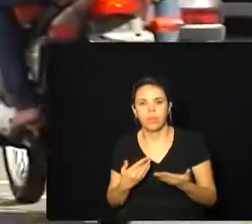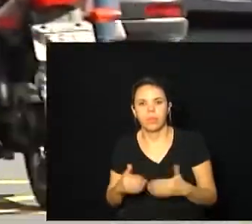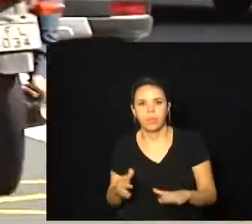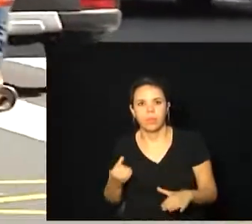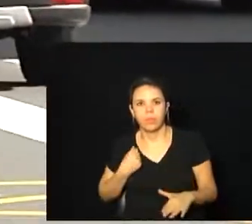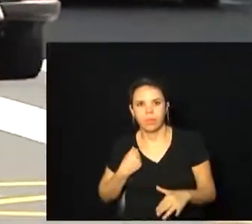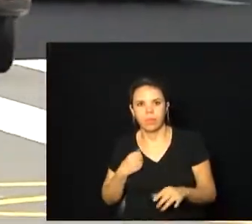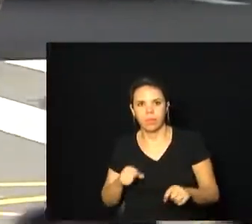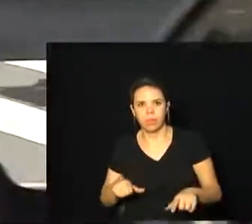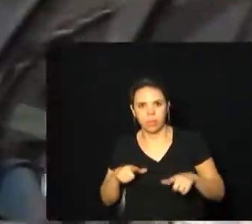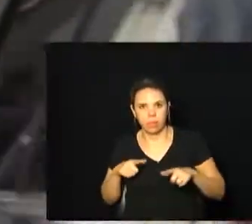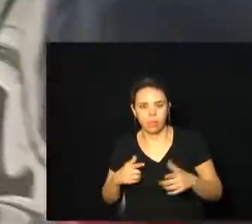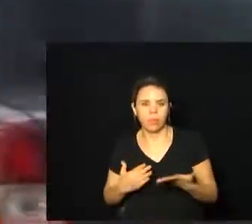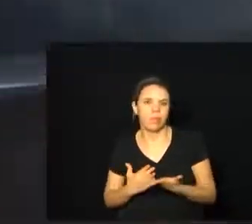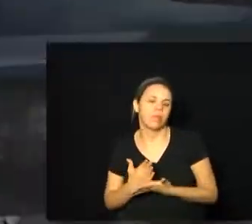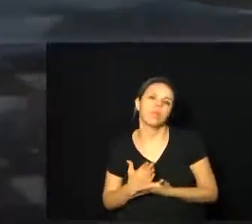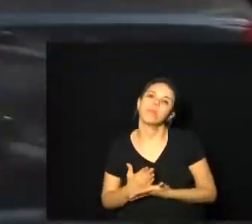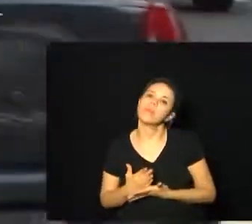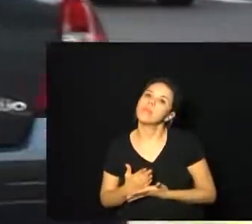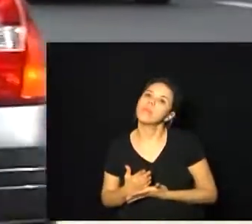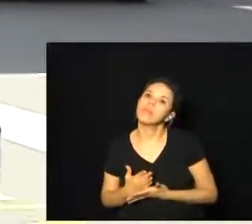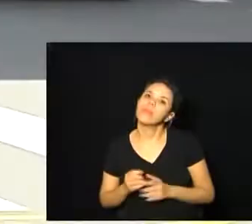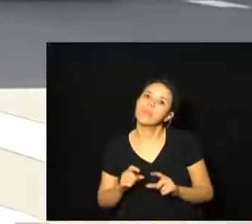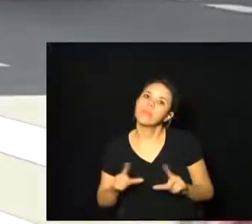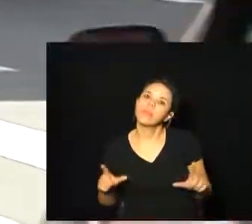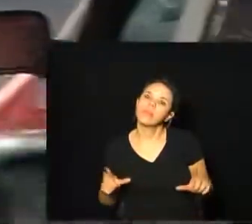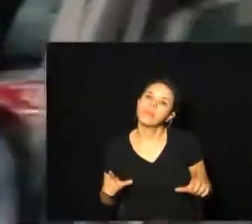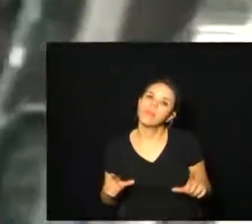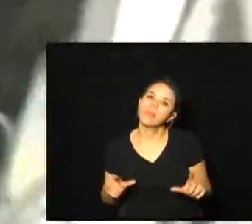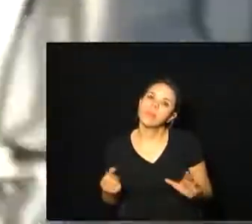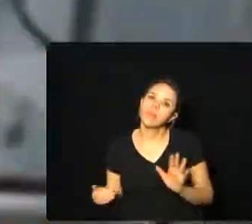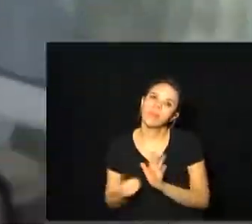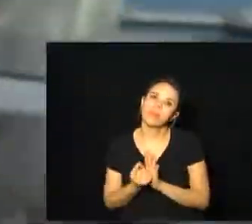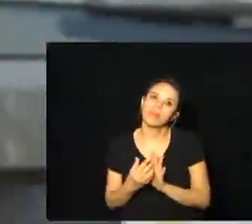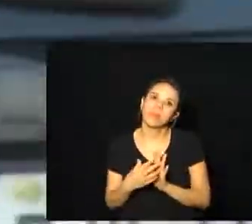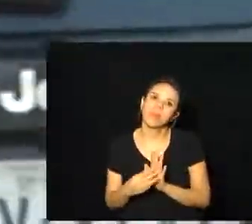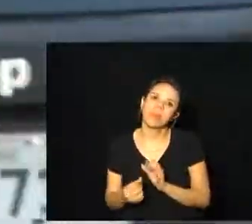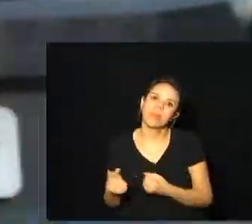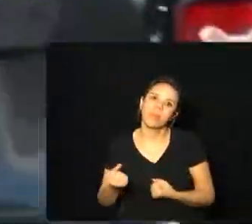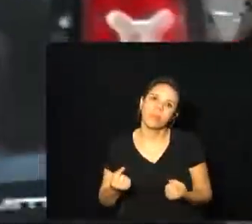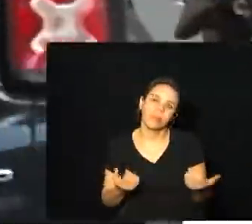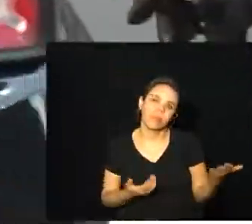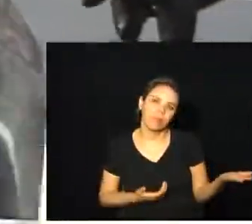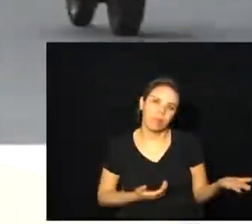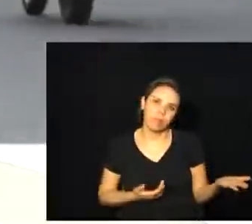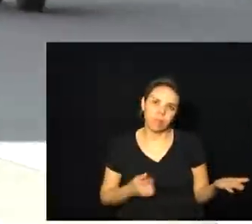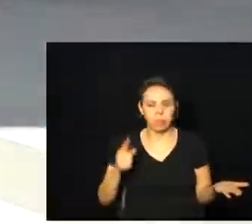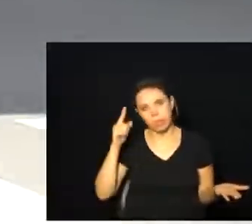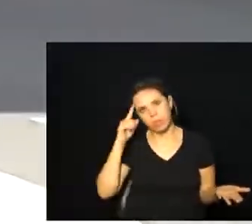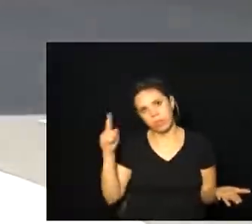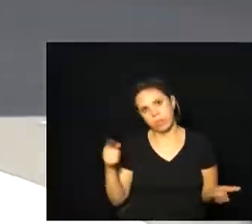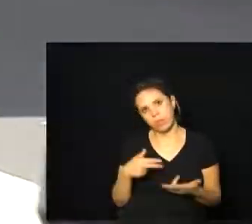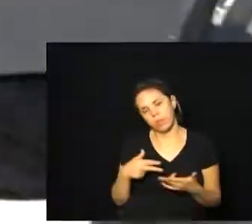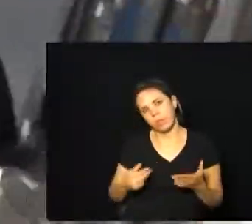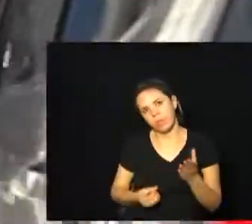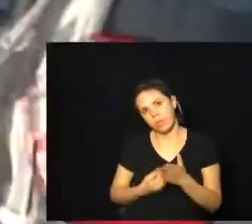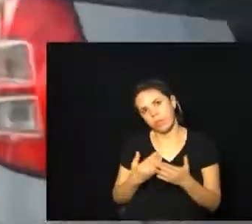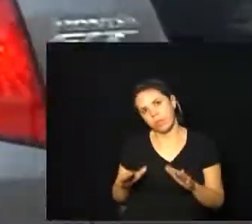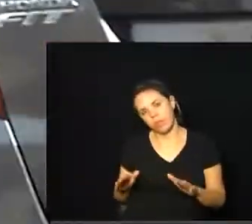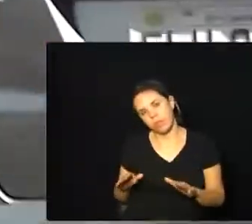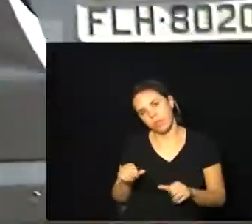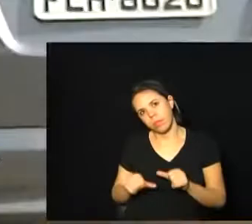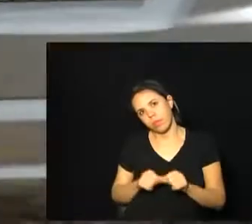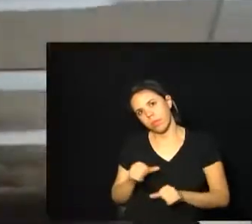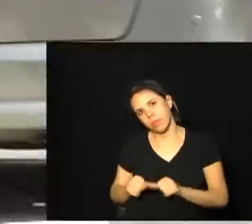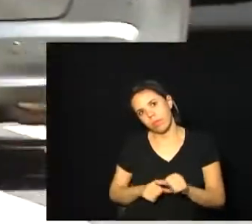de certificado de autorização, a placa, marca e modelo do veículo, datas de outorga, emissão e